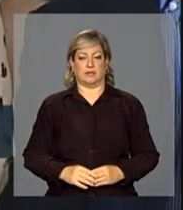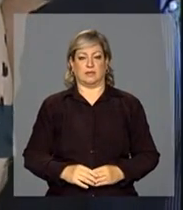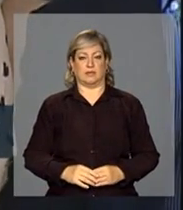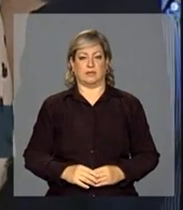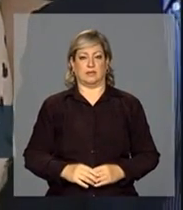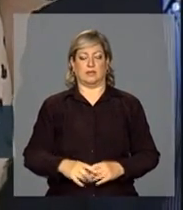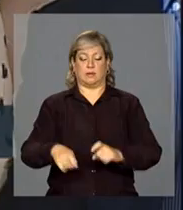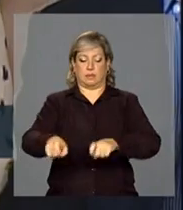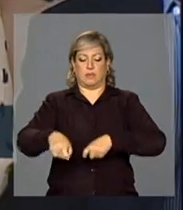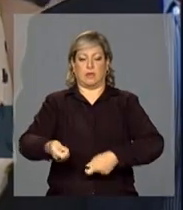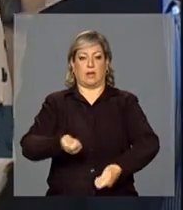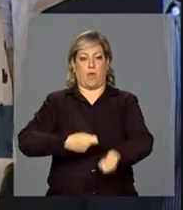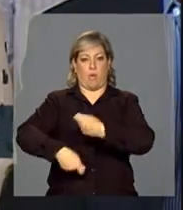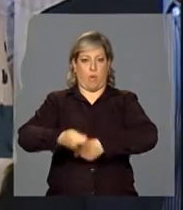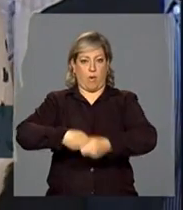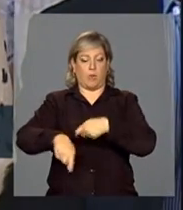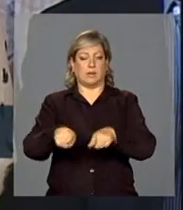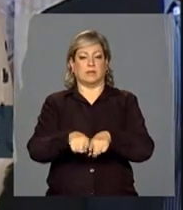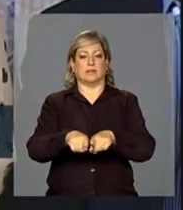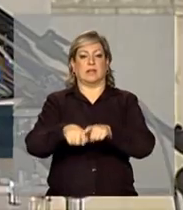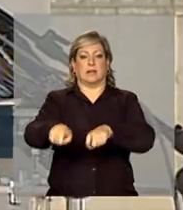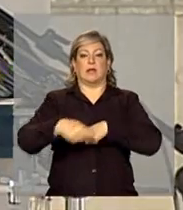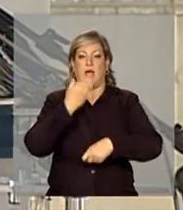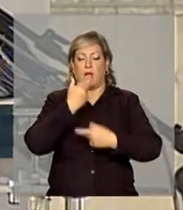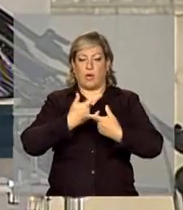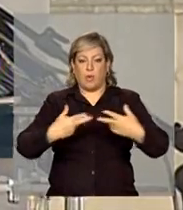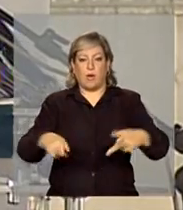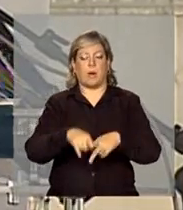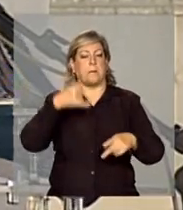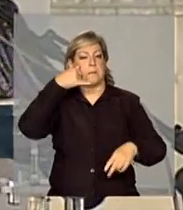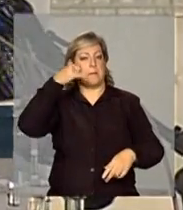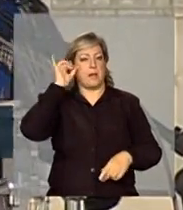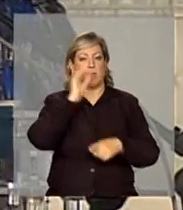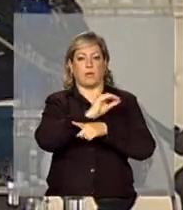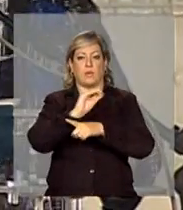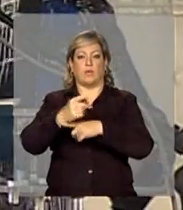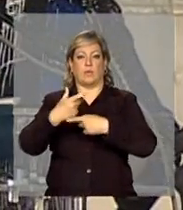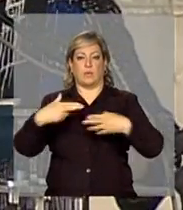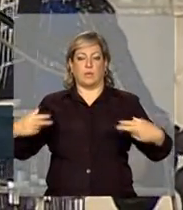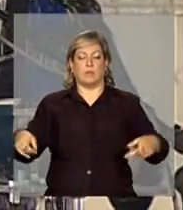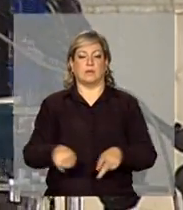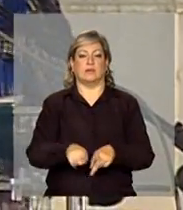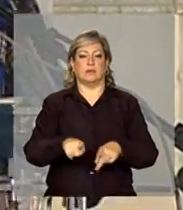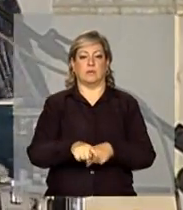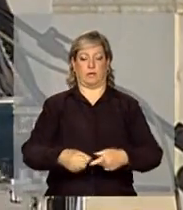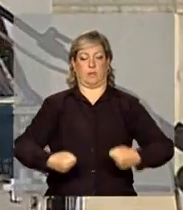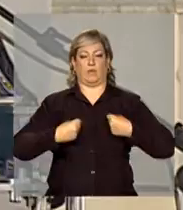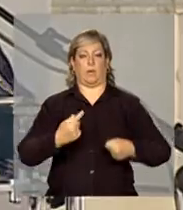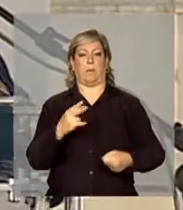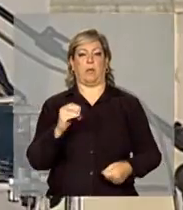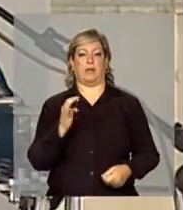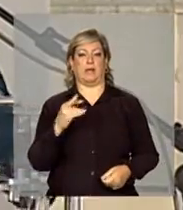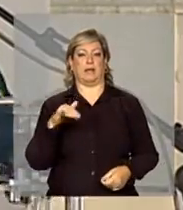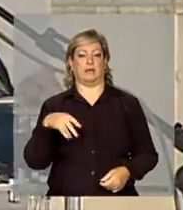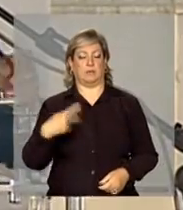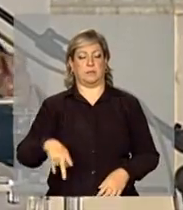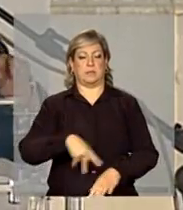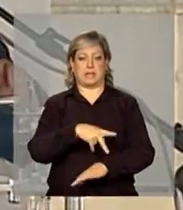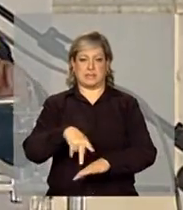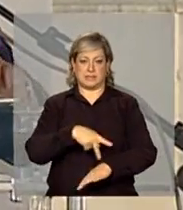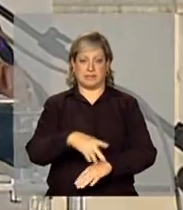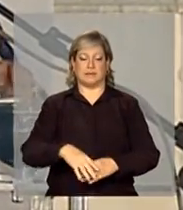do agronegócio, da agricultura, da pecuária, da produção de proteínas no nosso país.